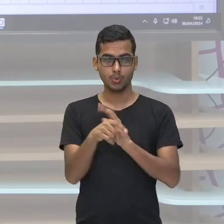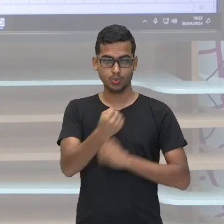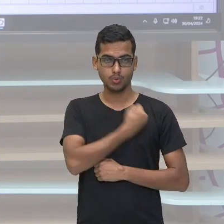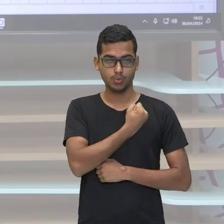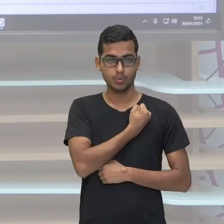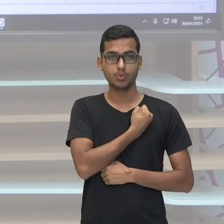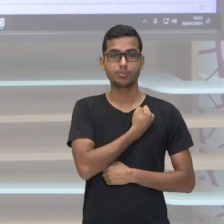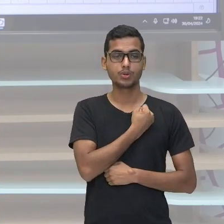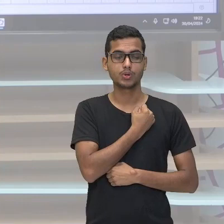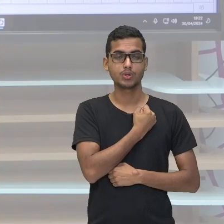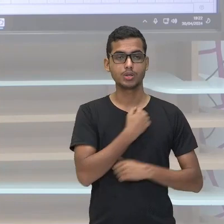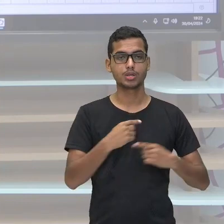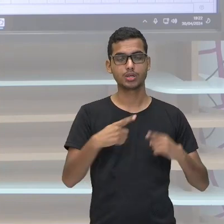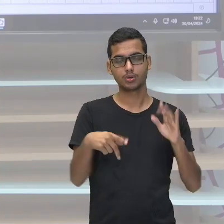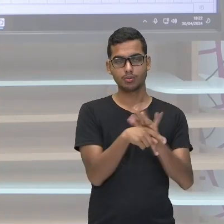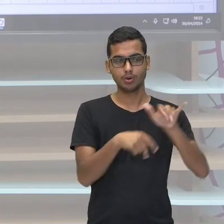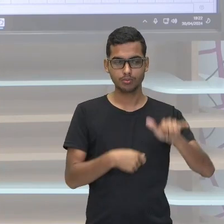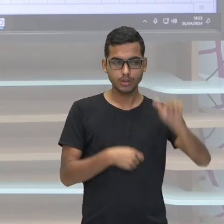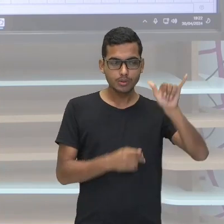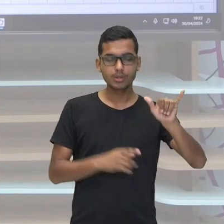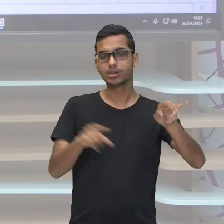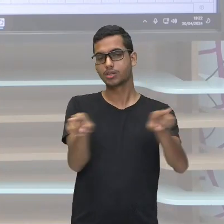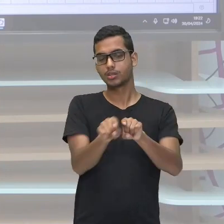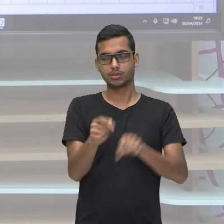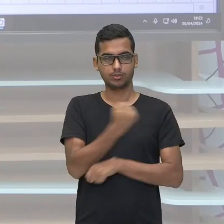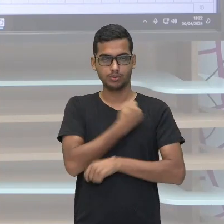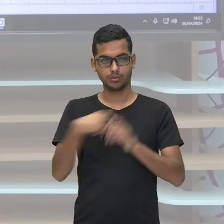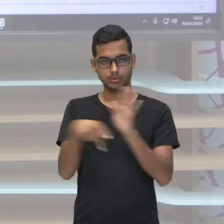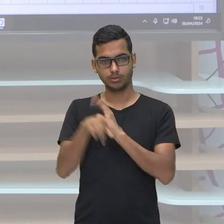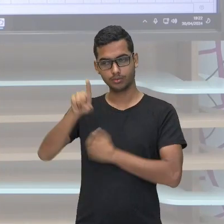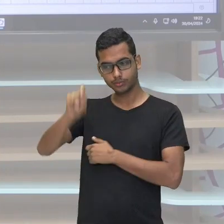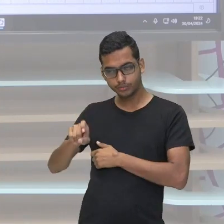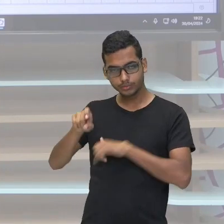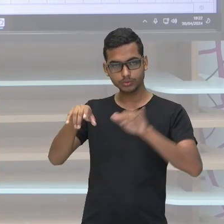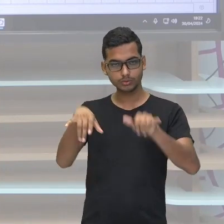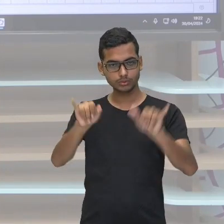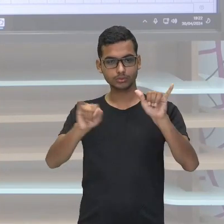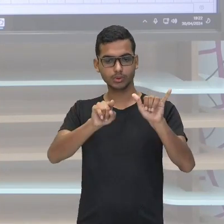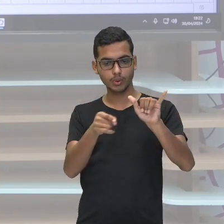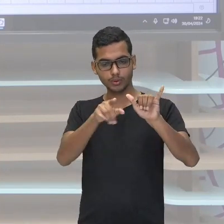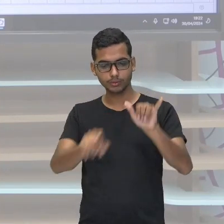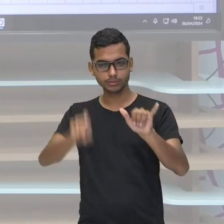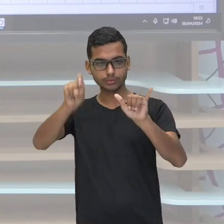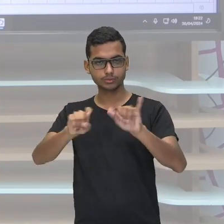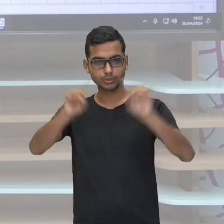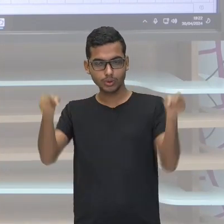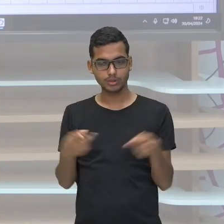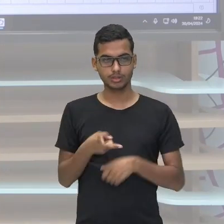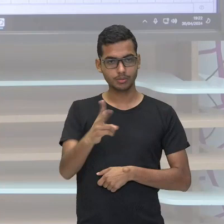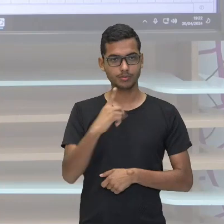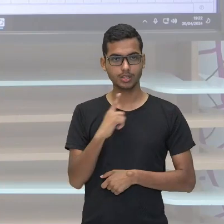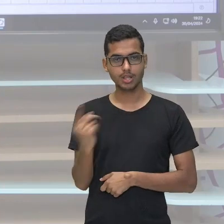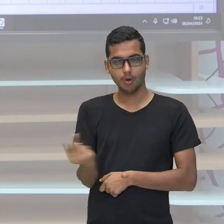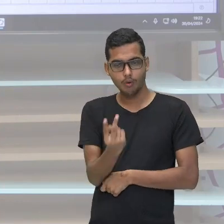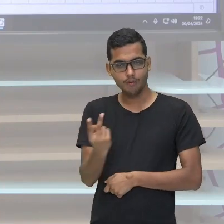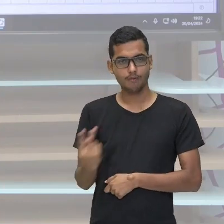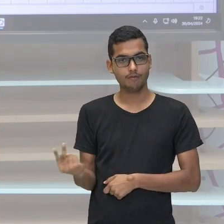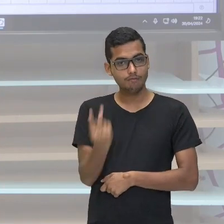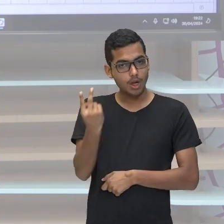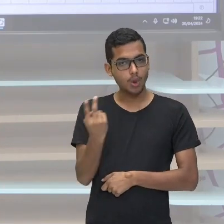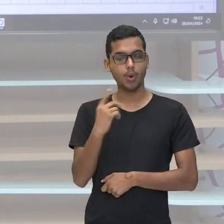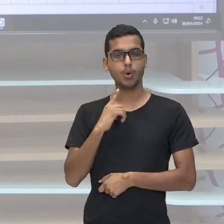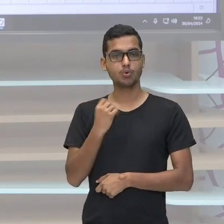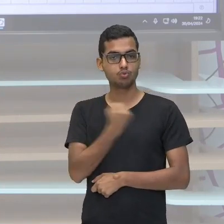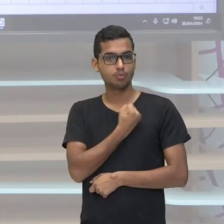y. E cada um desses pontos que a gente marcou aqui, a gente tem um valor de x e um valor de y. Então, para